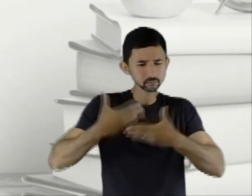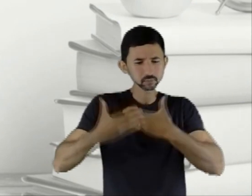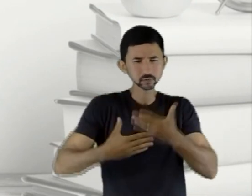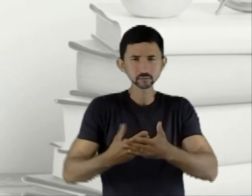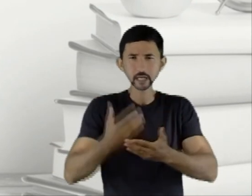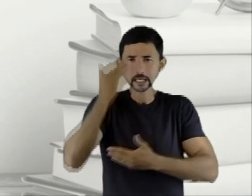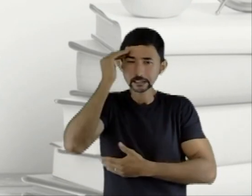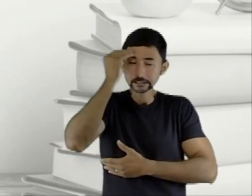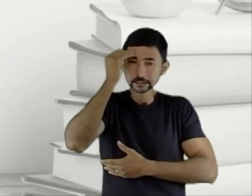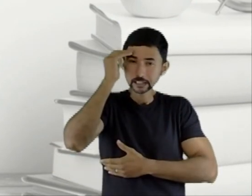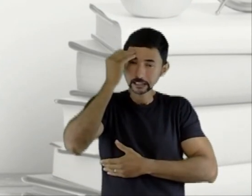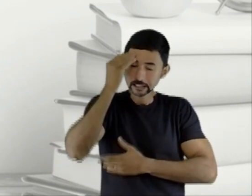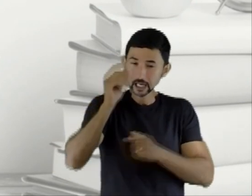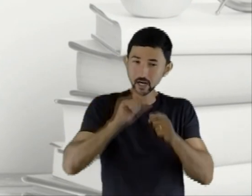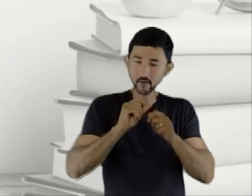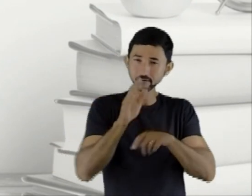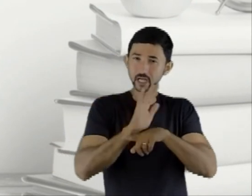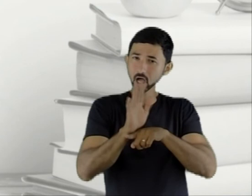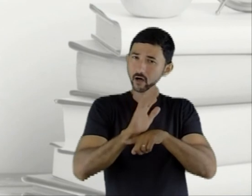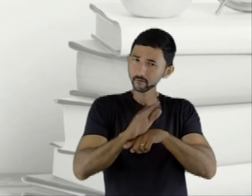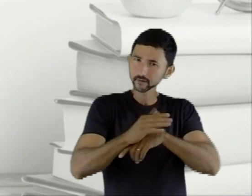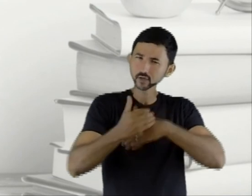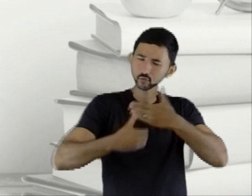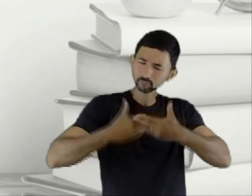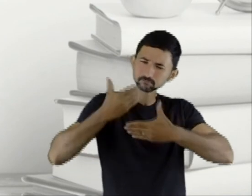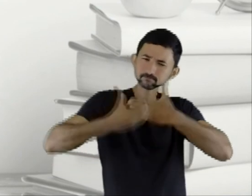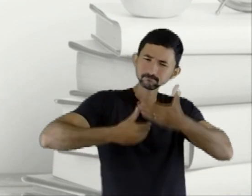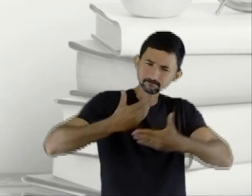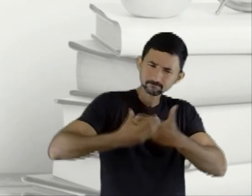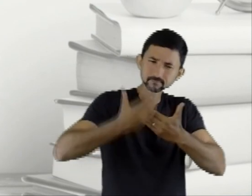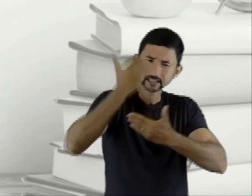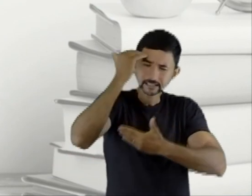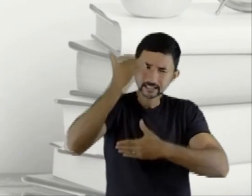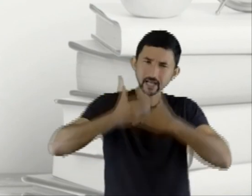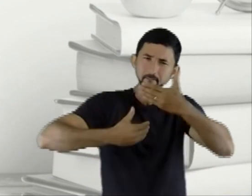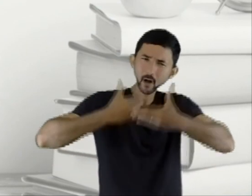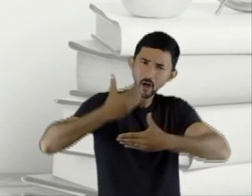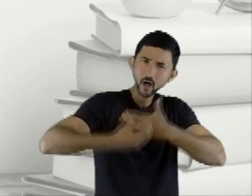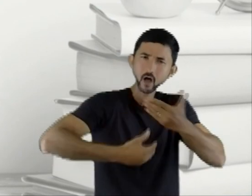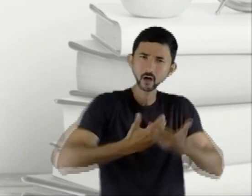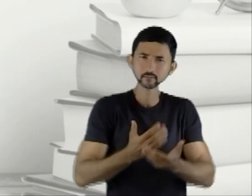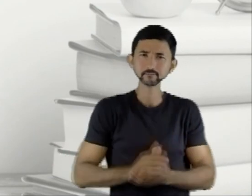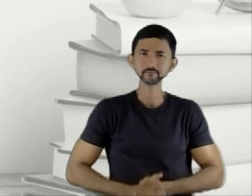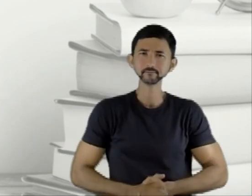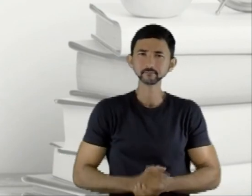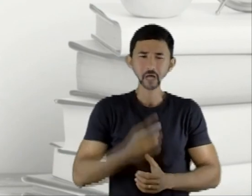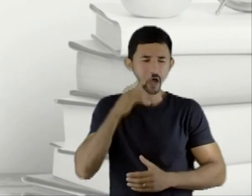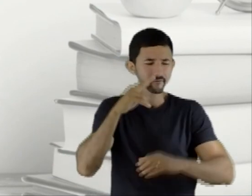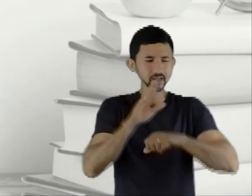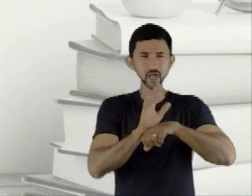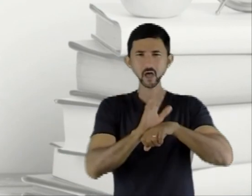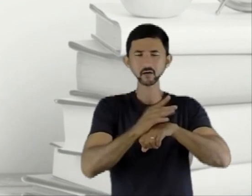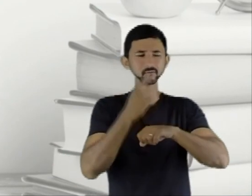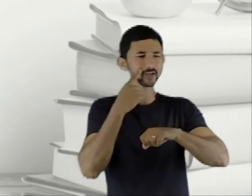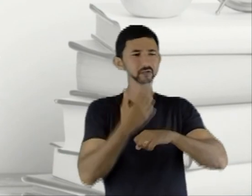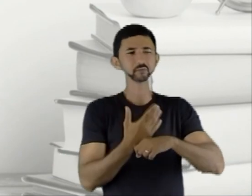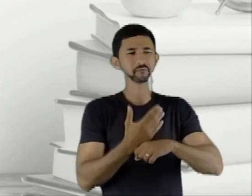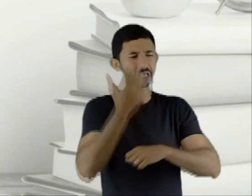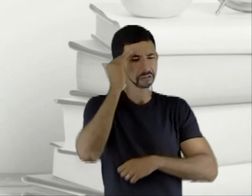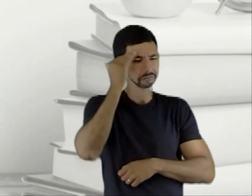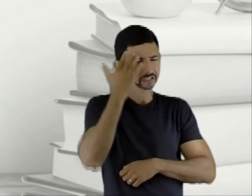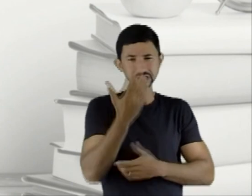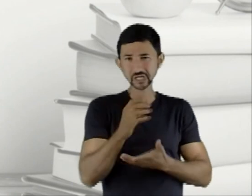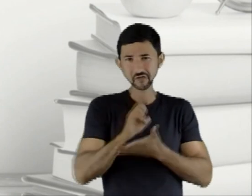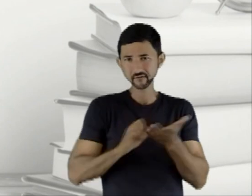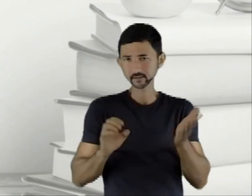bom entendimento desse vídeo, certo? Para não ficar somente aquela história, assisti uma vez, não entendi, como é que eu vou fazer o